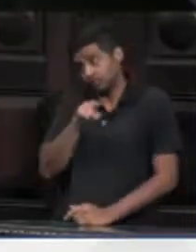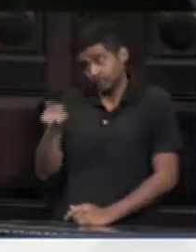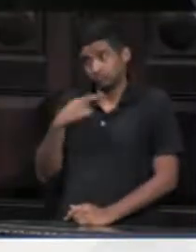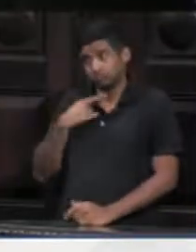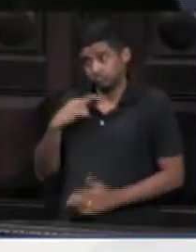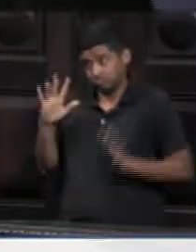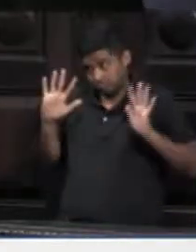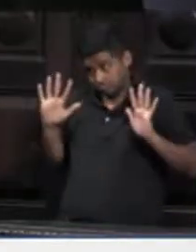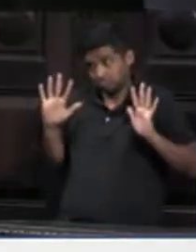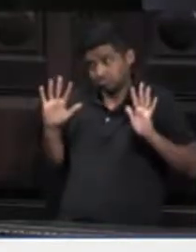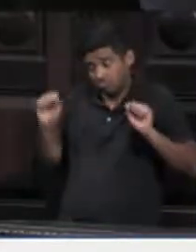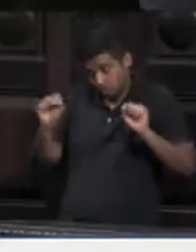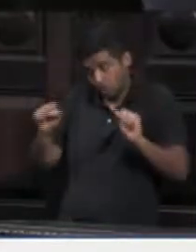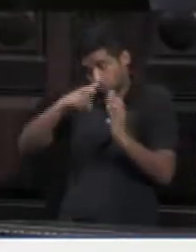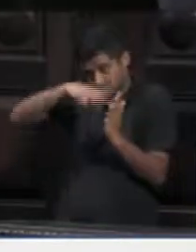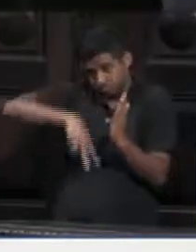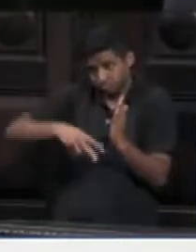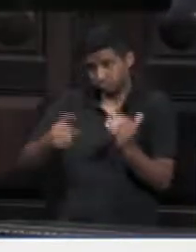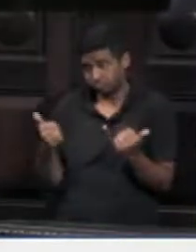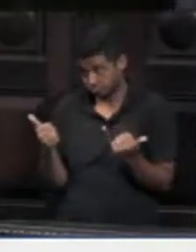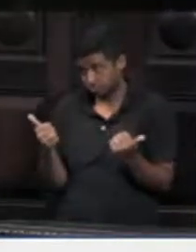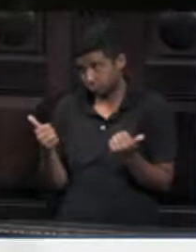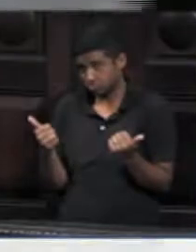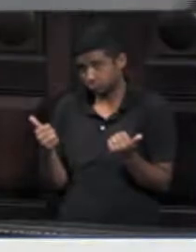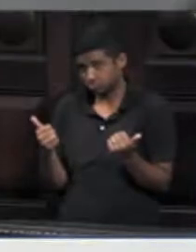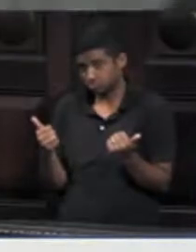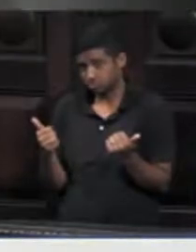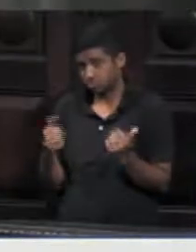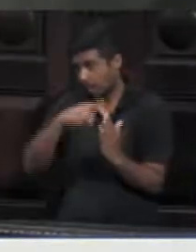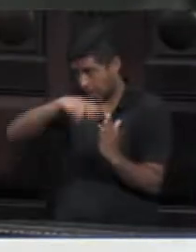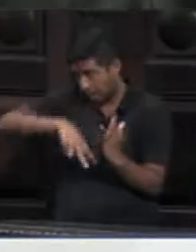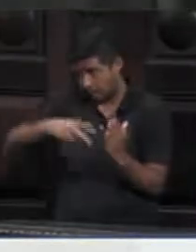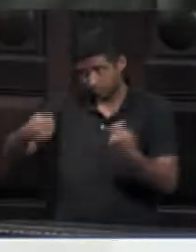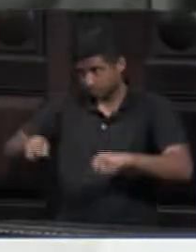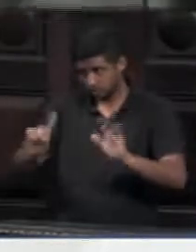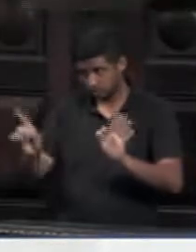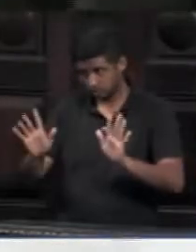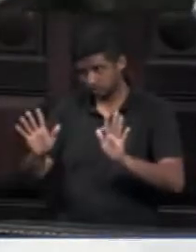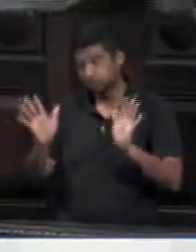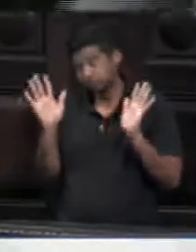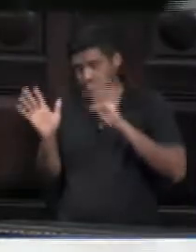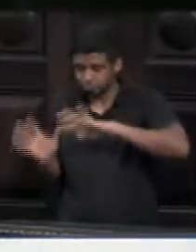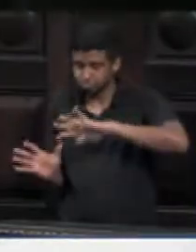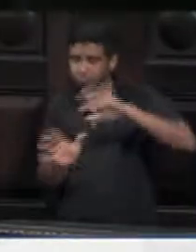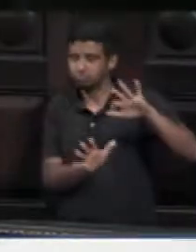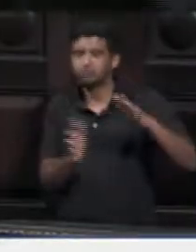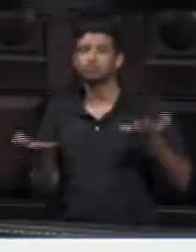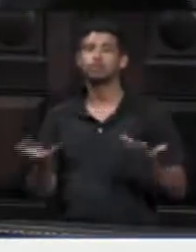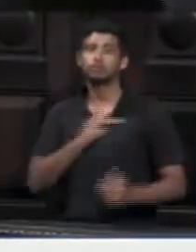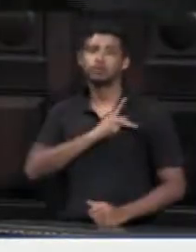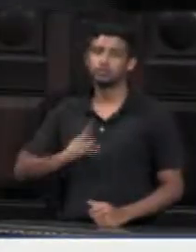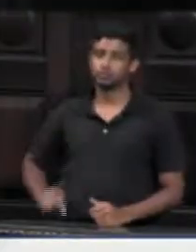desejarem, o lerei. Estou dispensado a leitura? Então, senhor presidente.